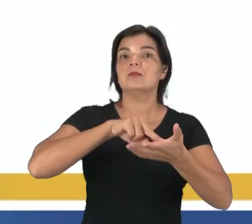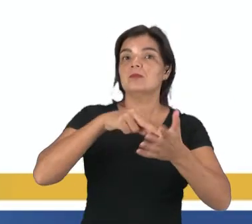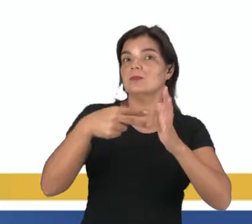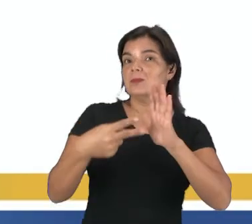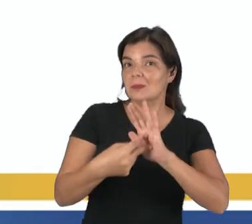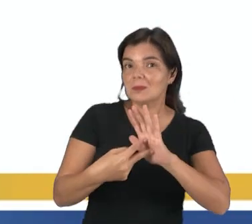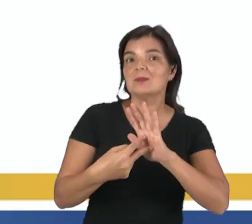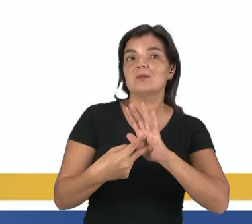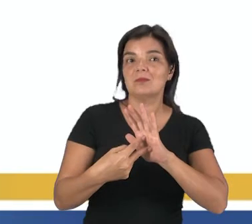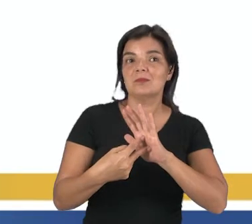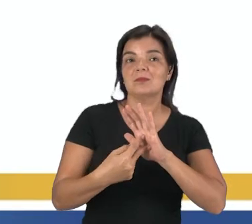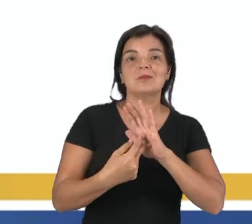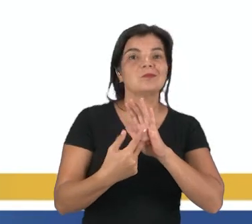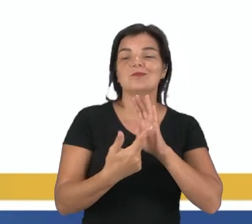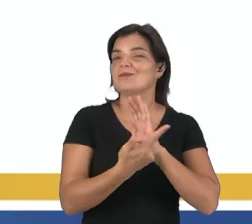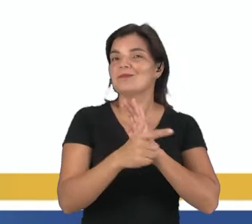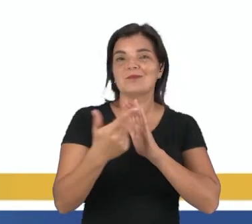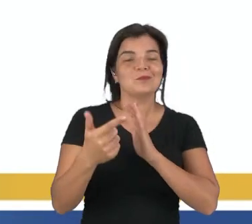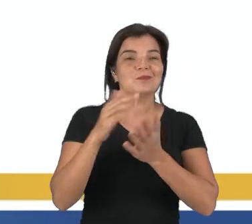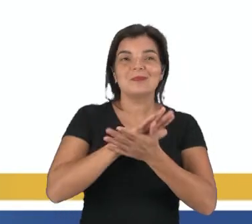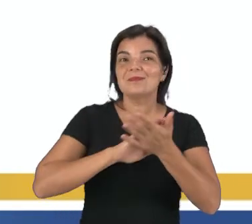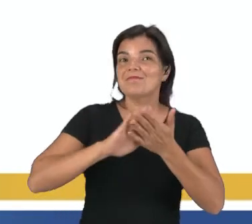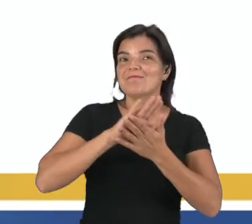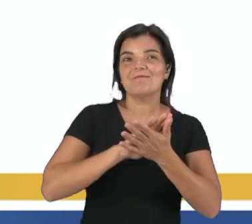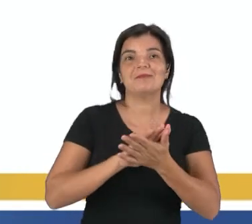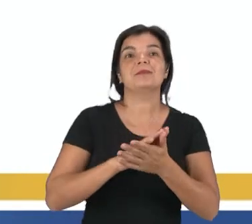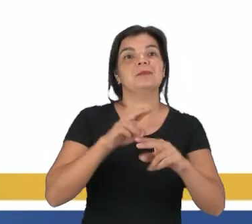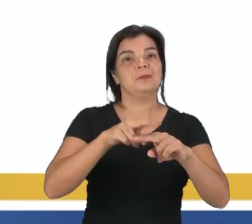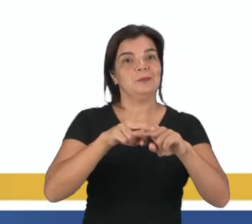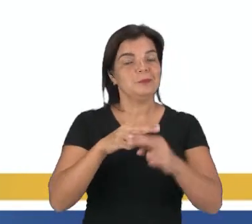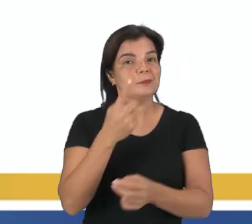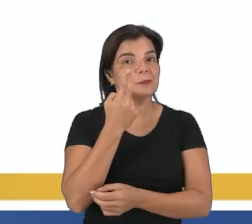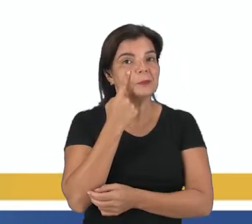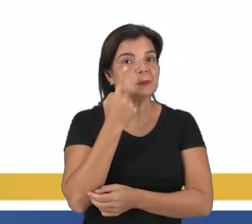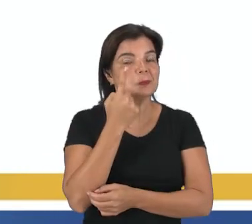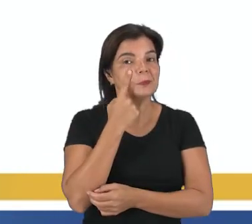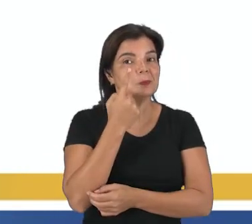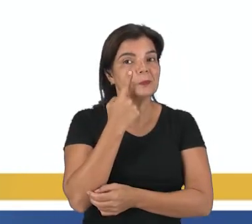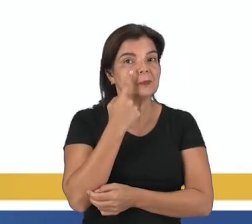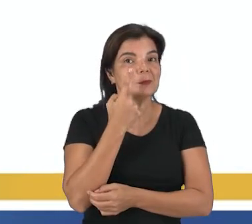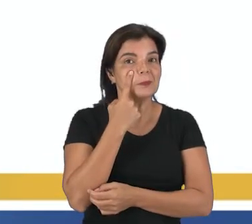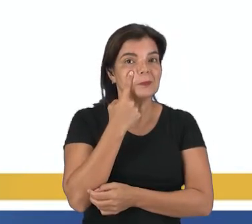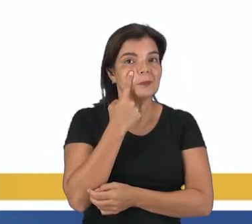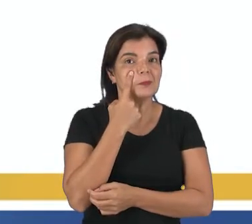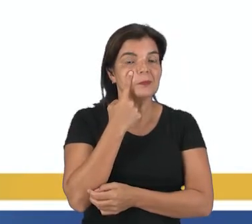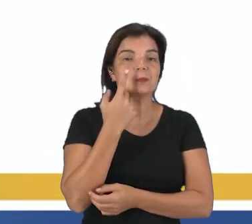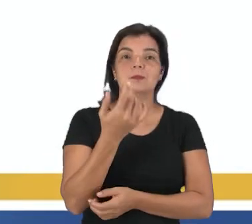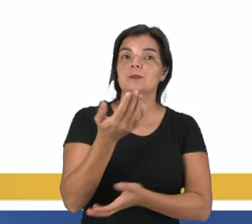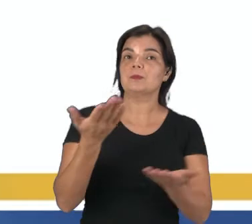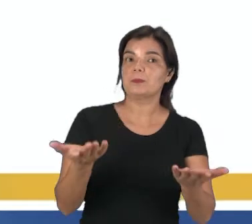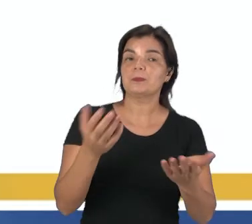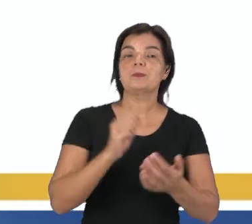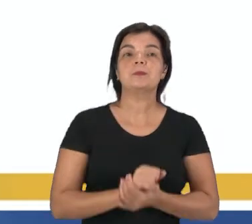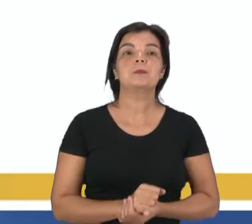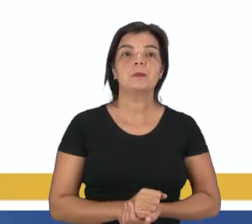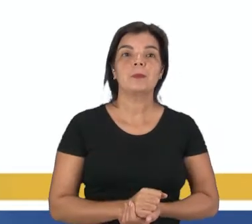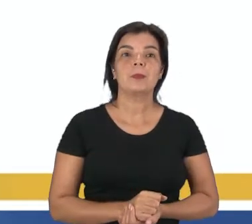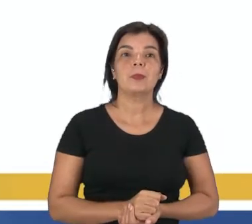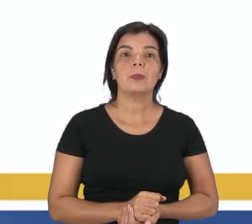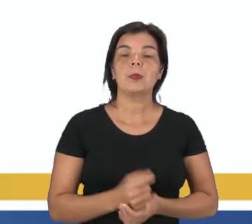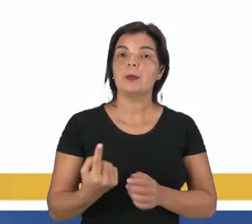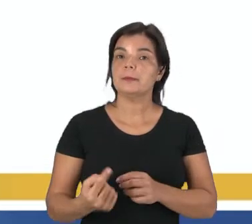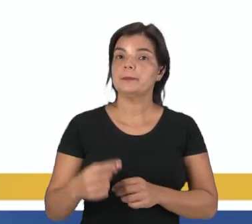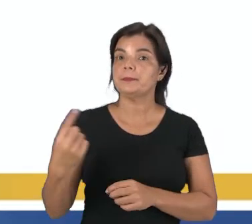inversamente proporcionais. Ou seja, essas grandezas não são proporcionais. Porque, por exemplo,